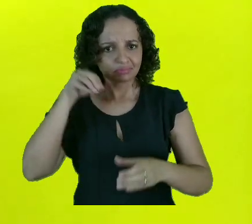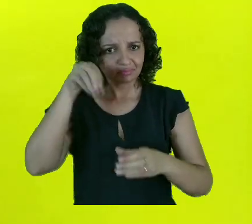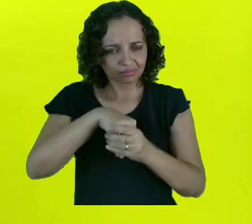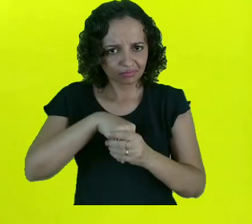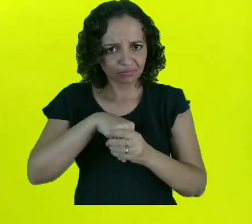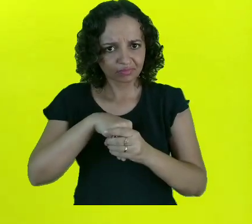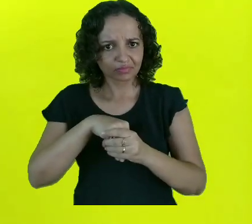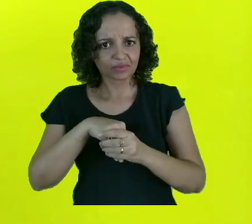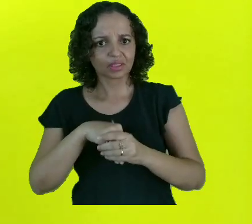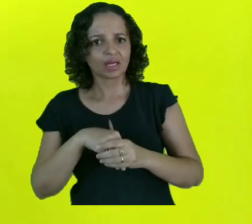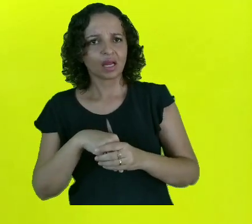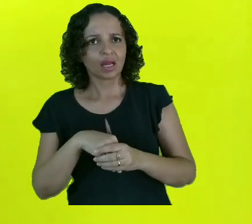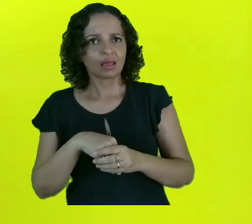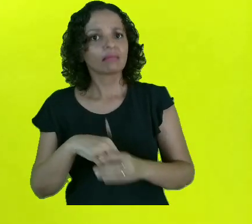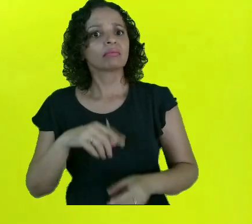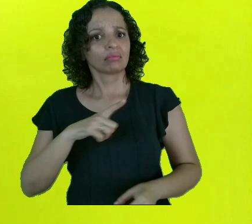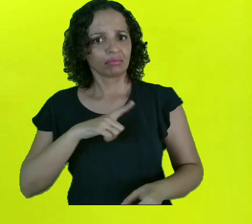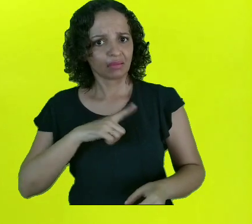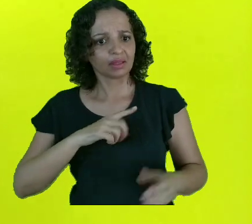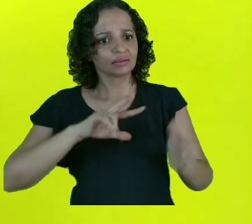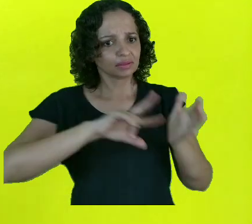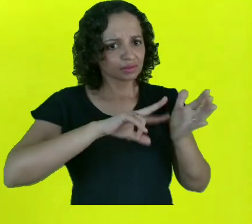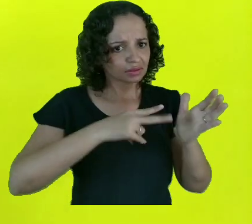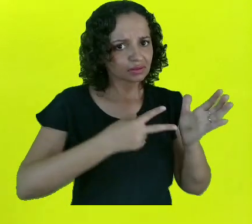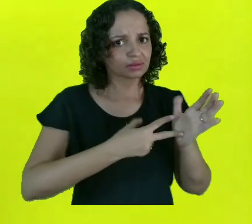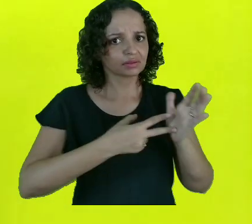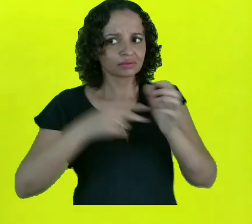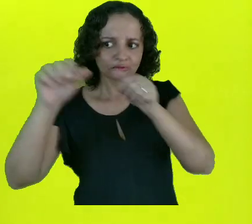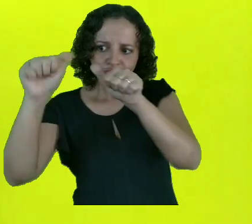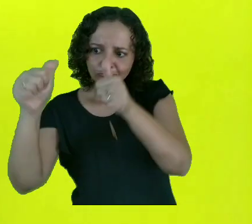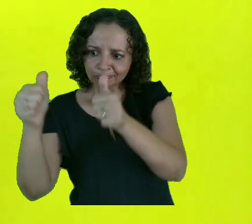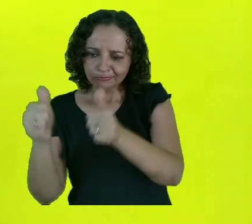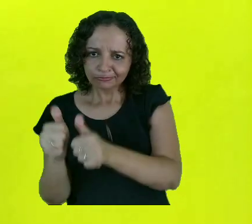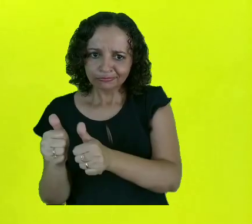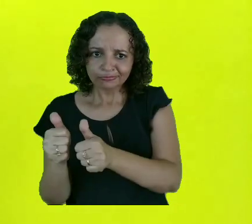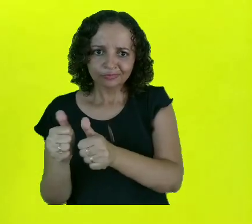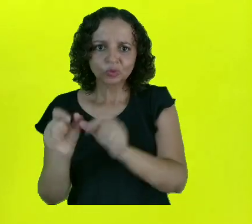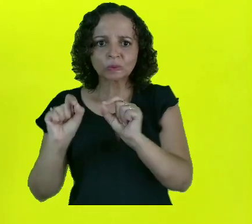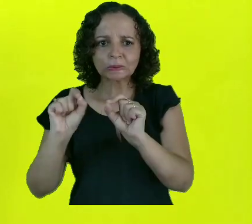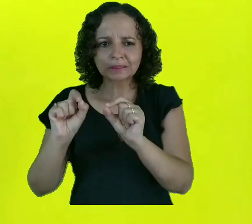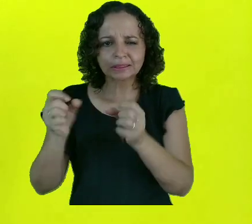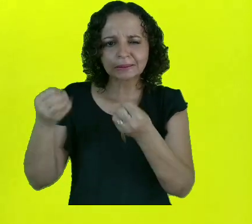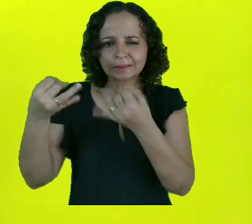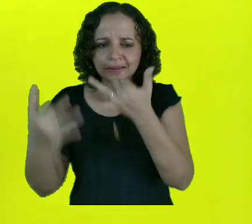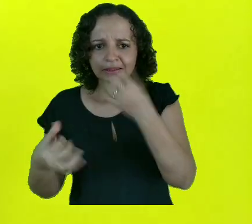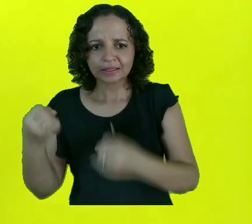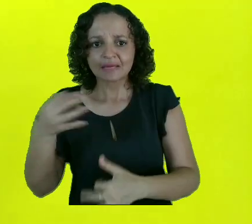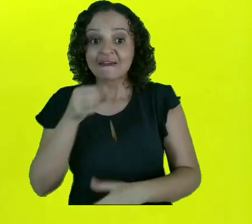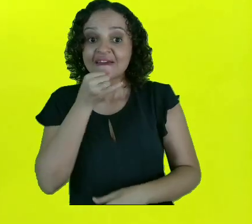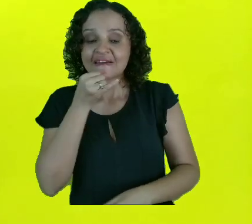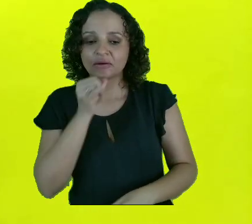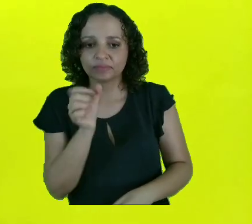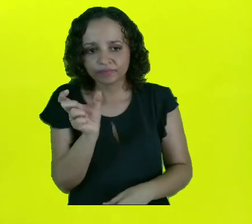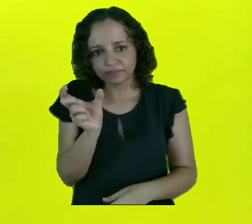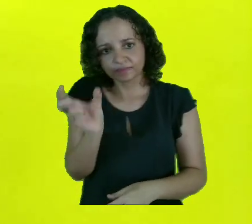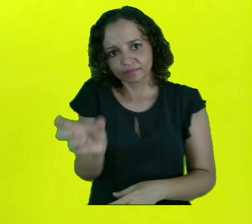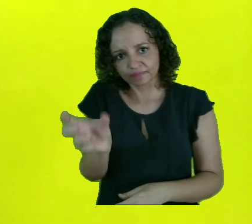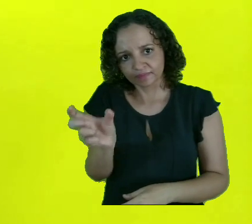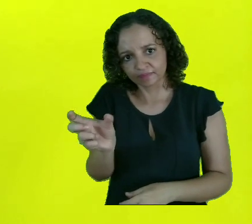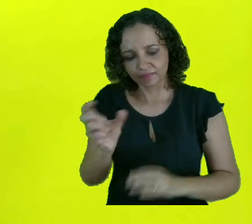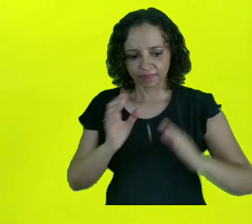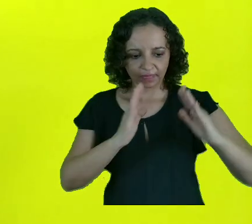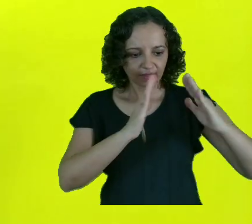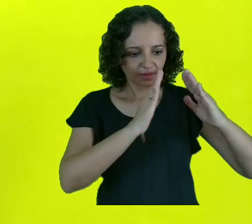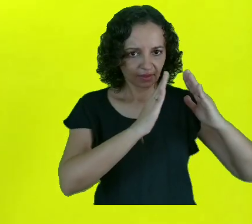o significante. Então, vamos lá, ela tem a palavra. Essa palavra, por exemplo,